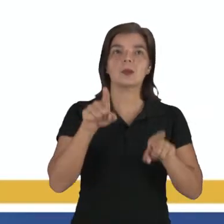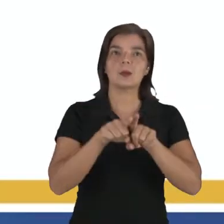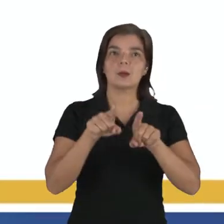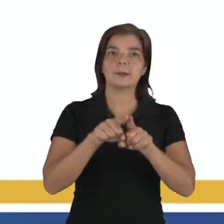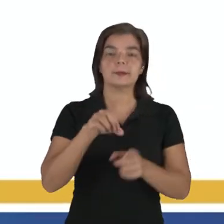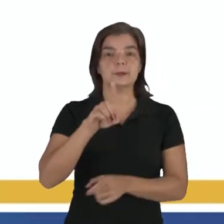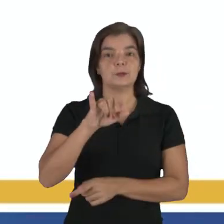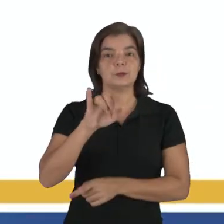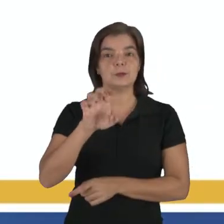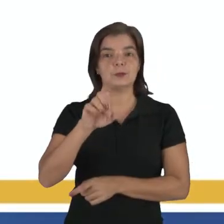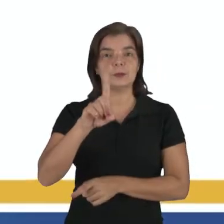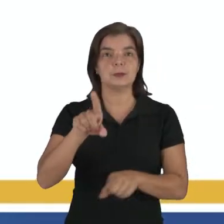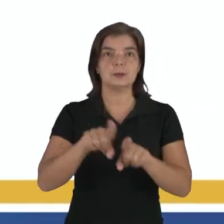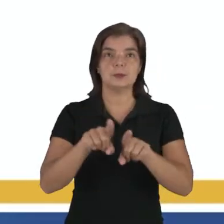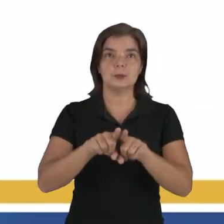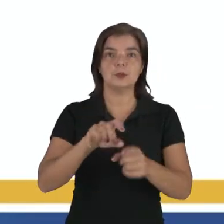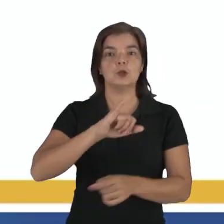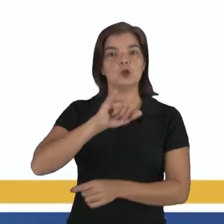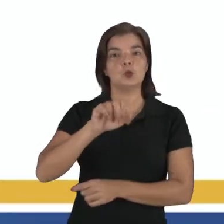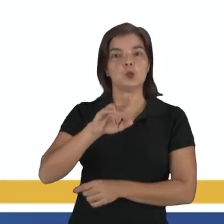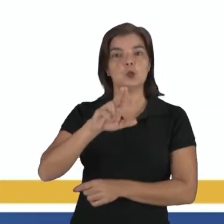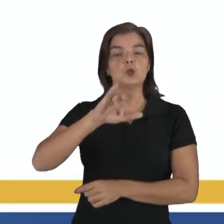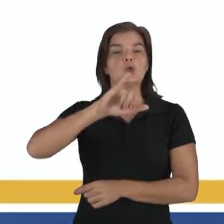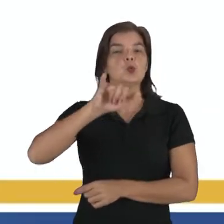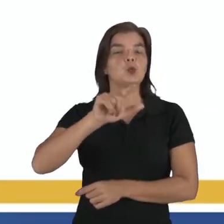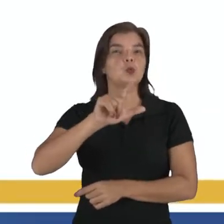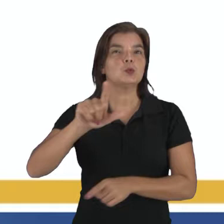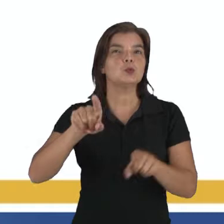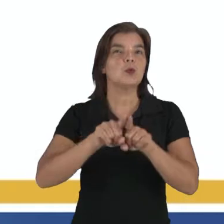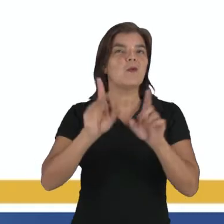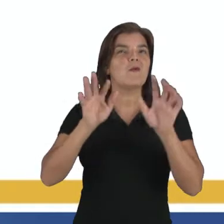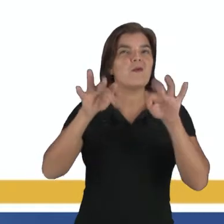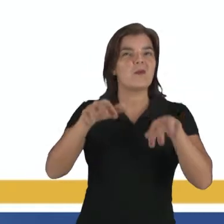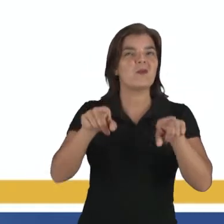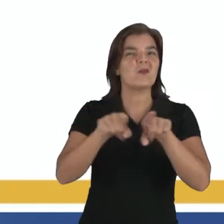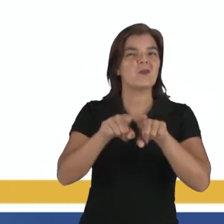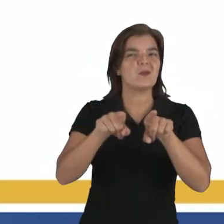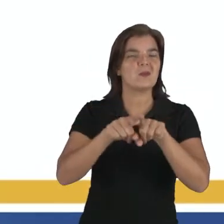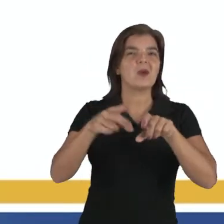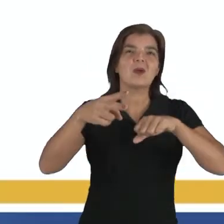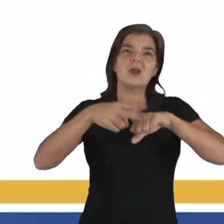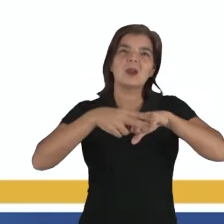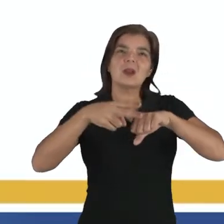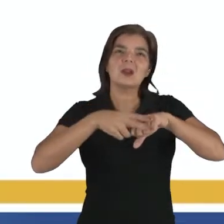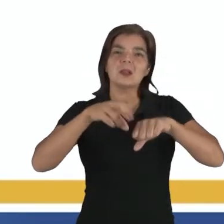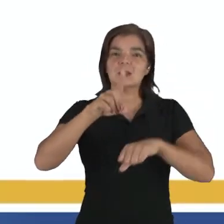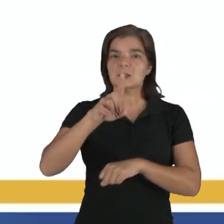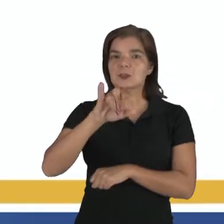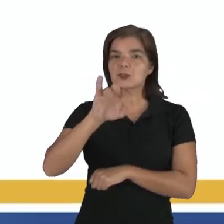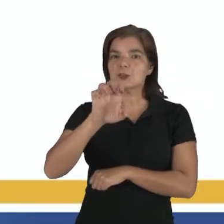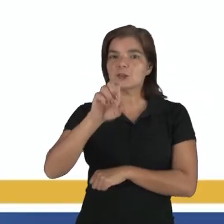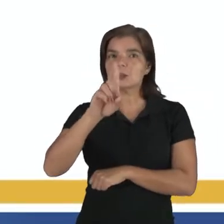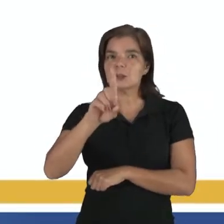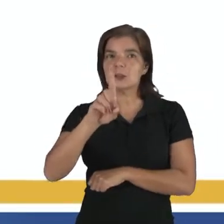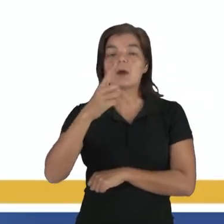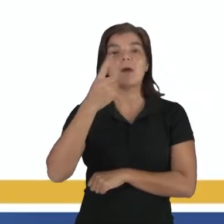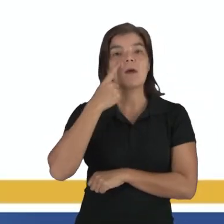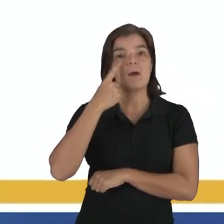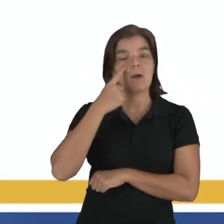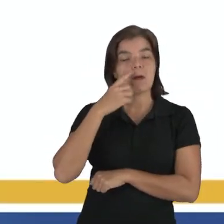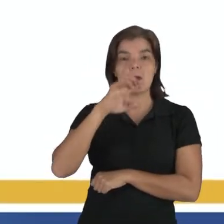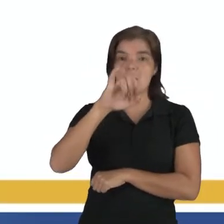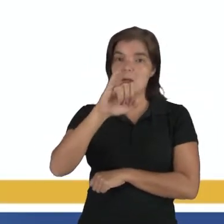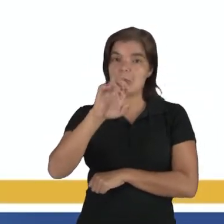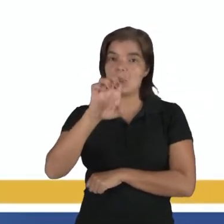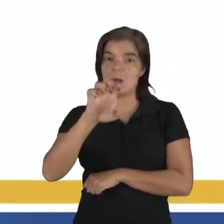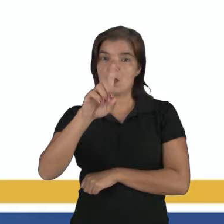20th, 2017. Vocês perceberam a terminação do verbo em destaque? Esse verbo died. Ele está terminado